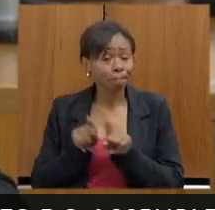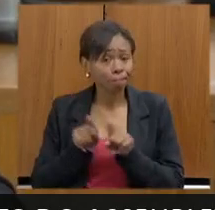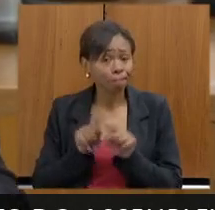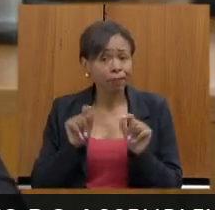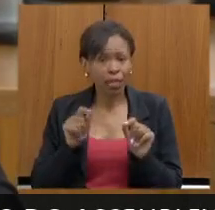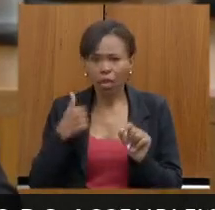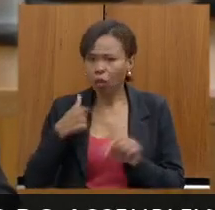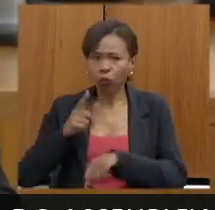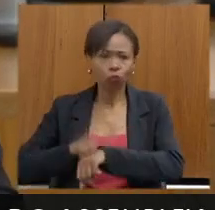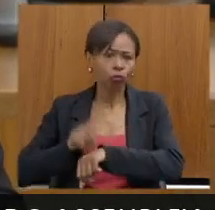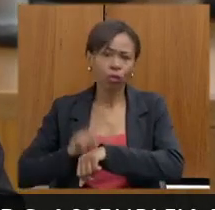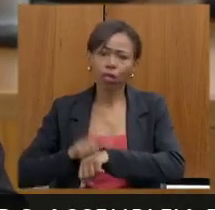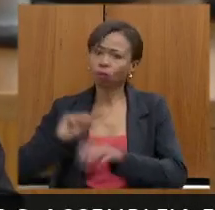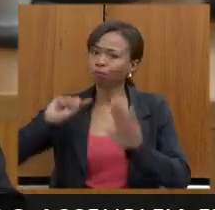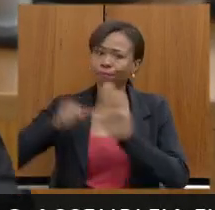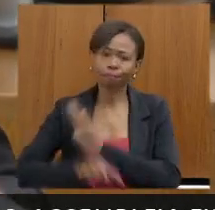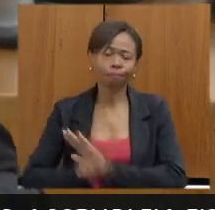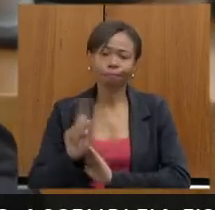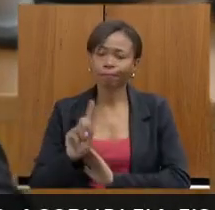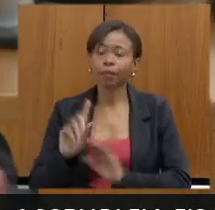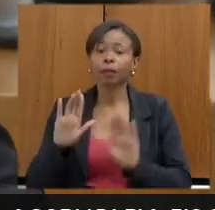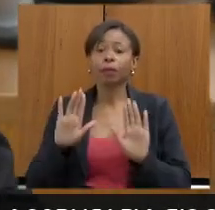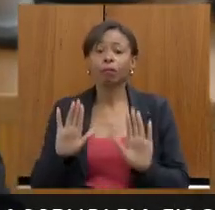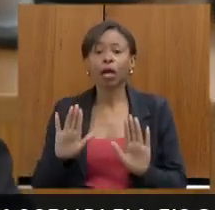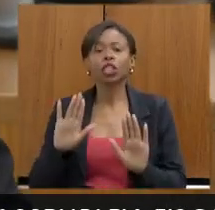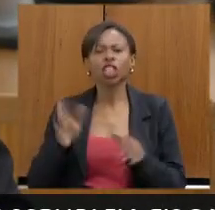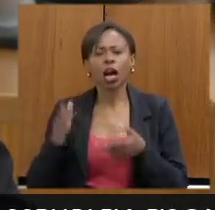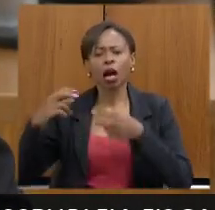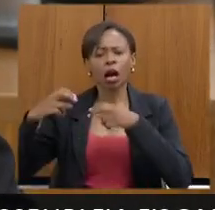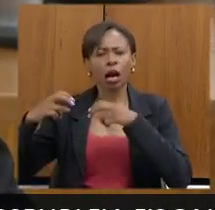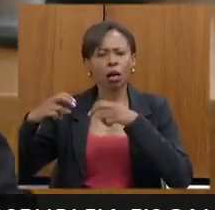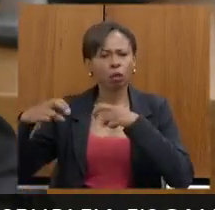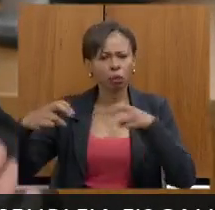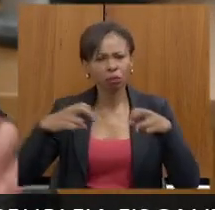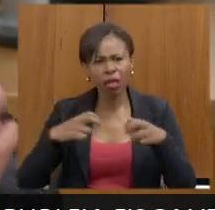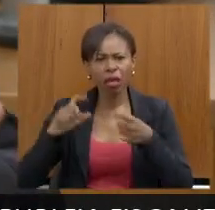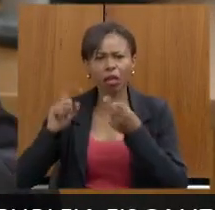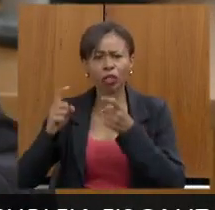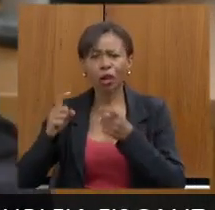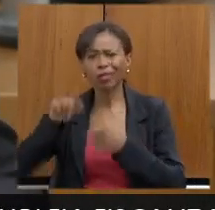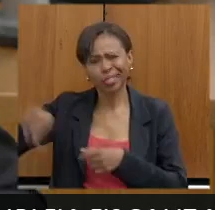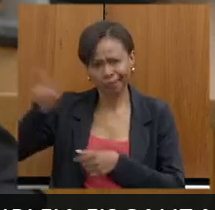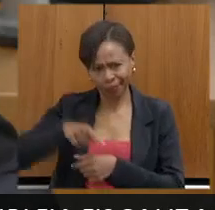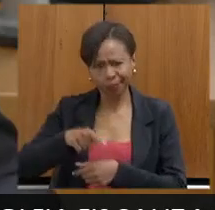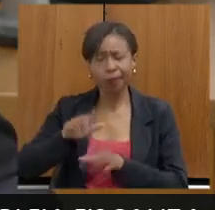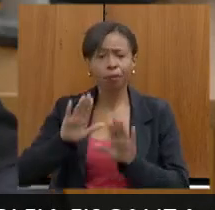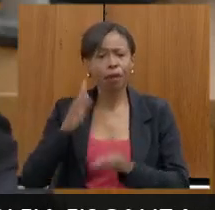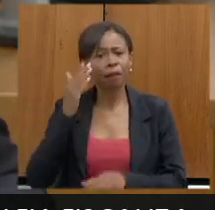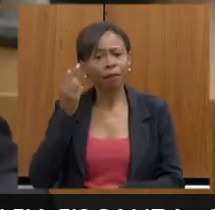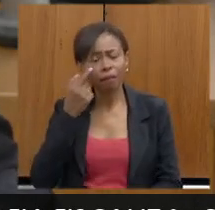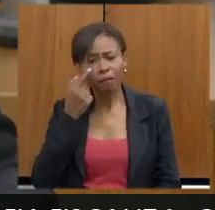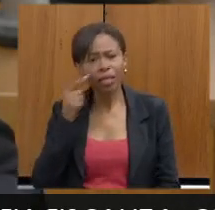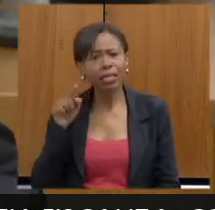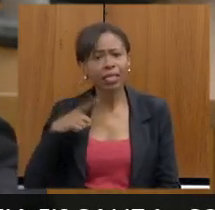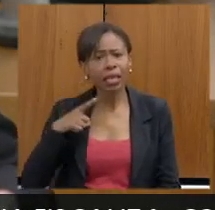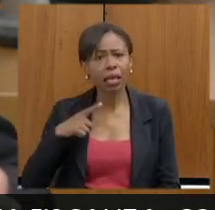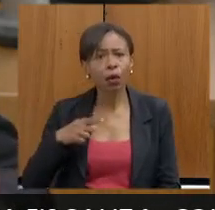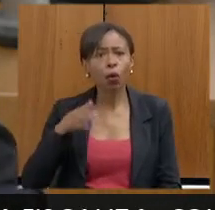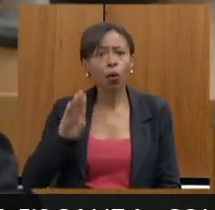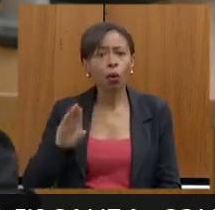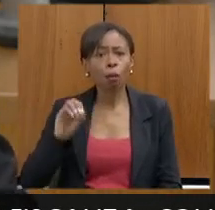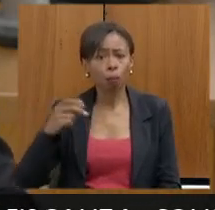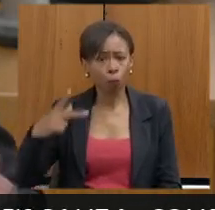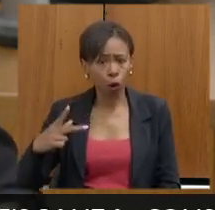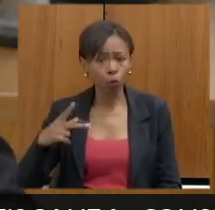eu não tive tempo ainda de aprofundar essa questão tivemos algumas reuniões quando nos marcadas Mas eu vi que tem o pop da Polícia Militar de Minas Gerais